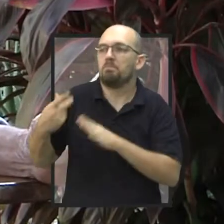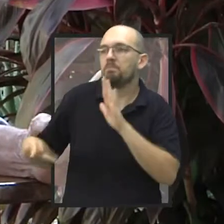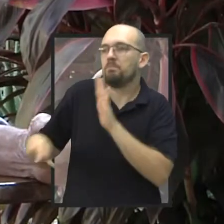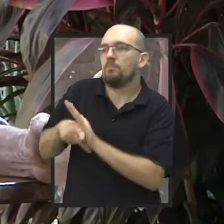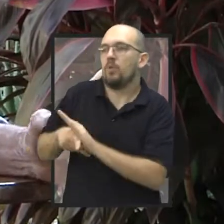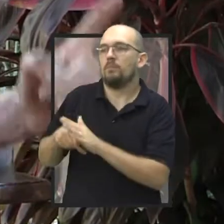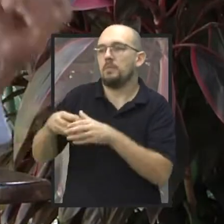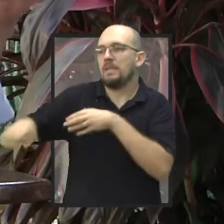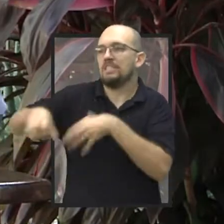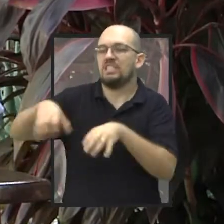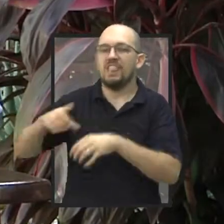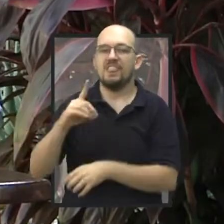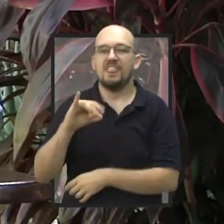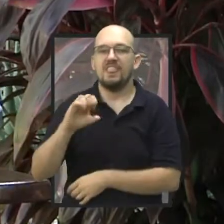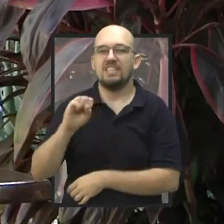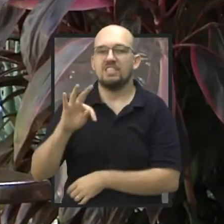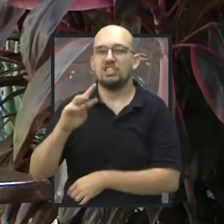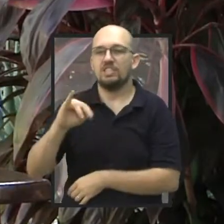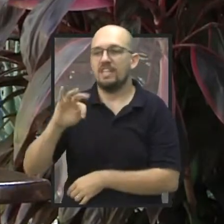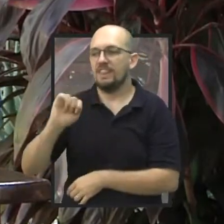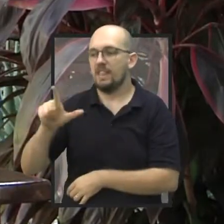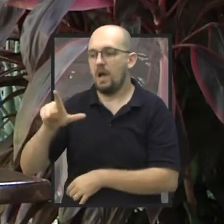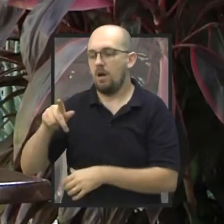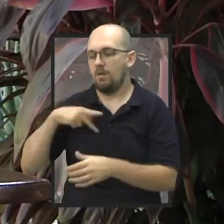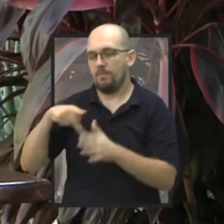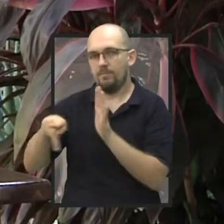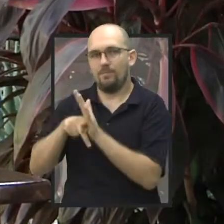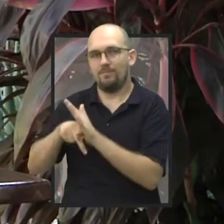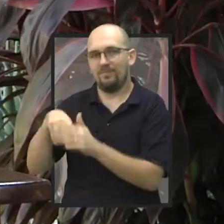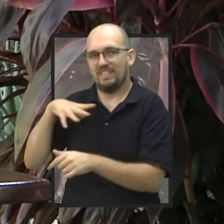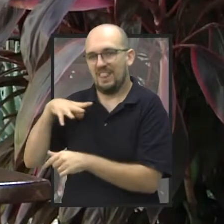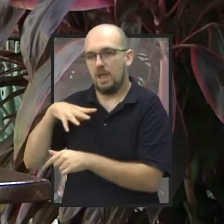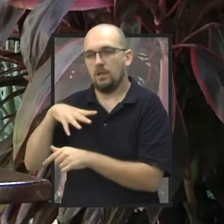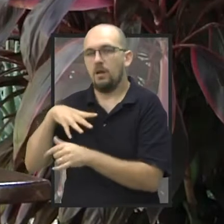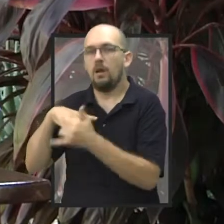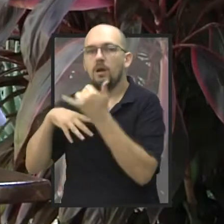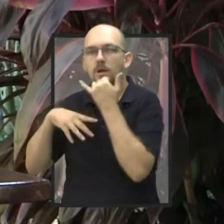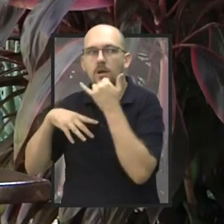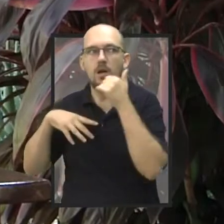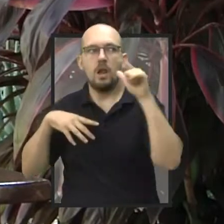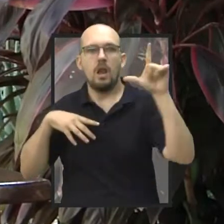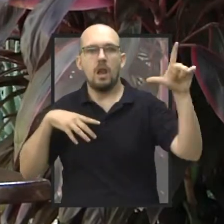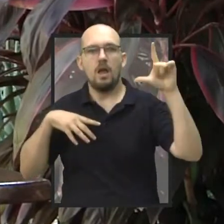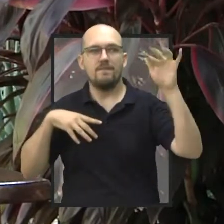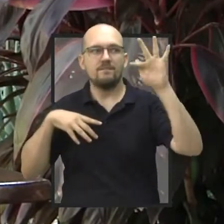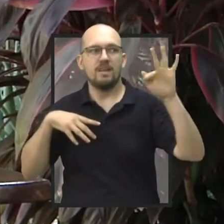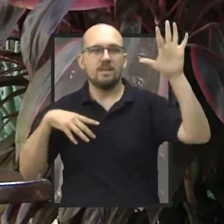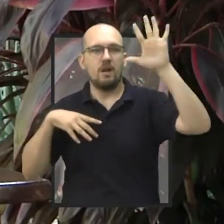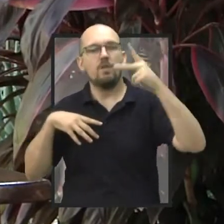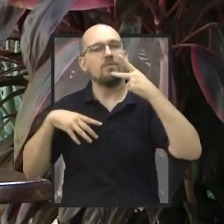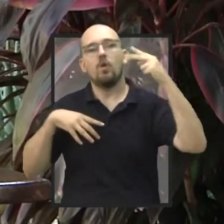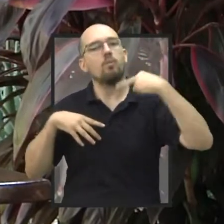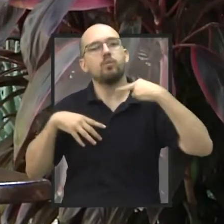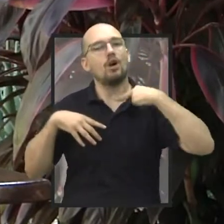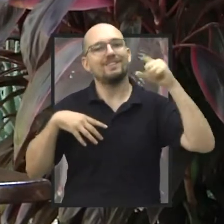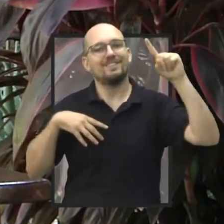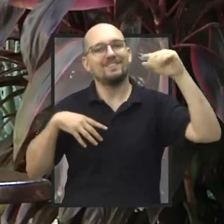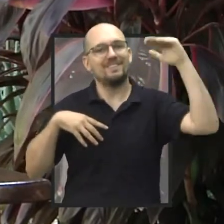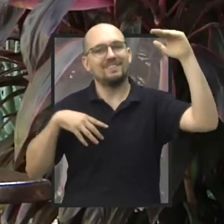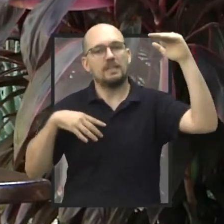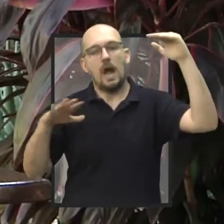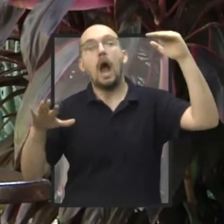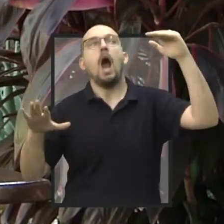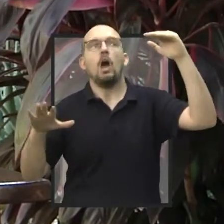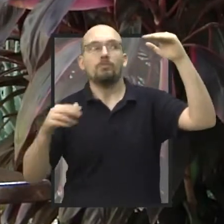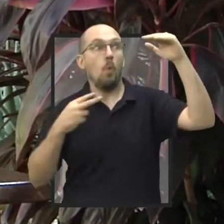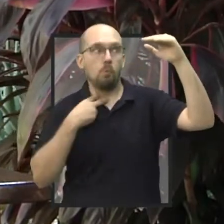Por quê? Porque existe uma lei federal que não permite. Ela estabelece. Então ele não pode.